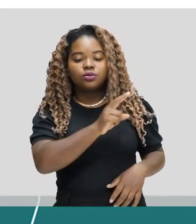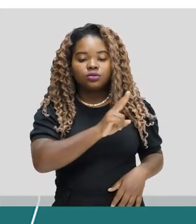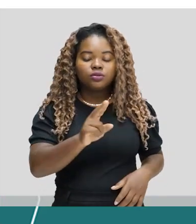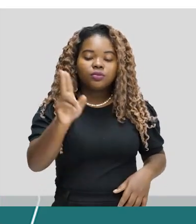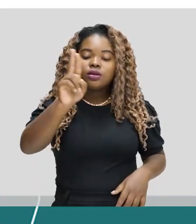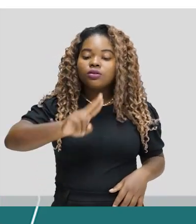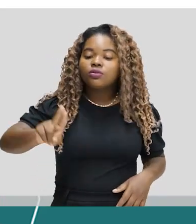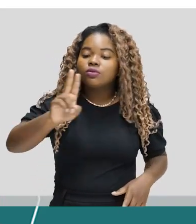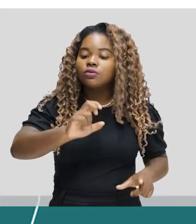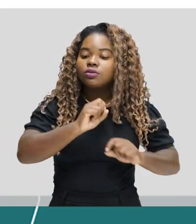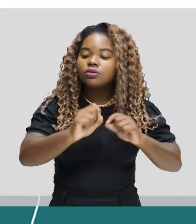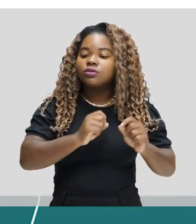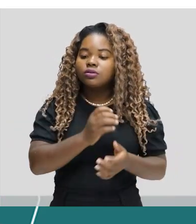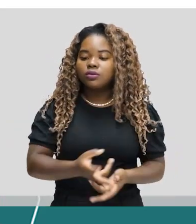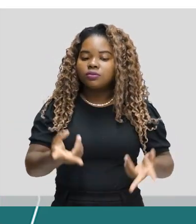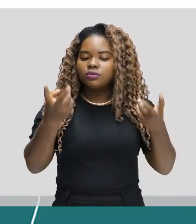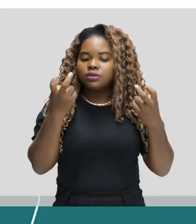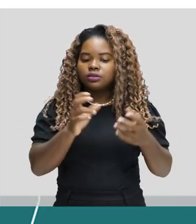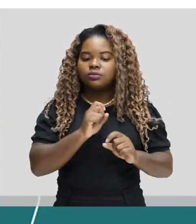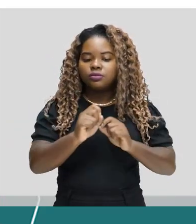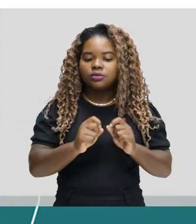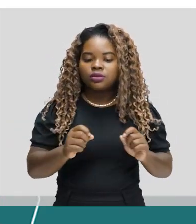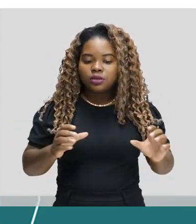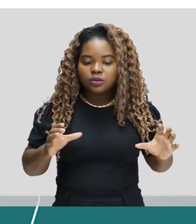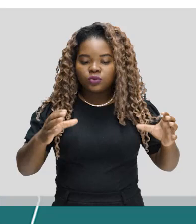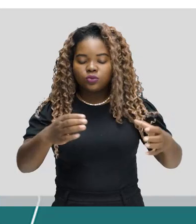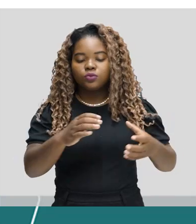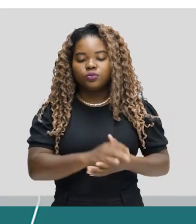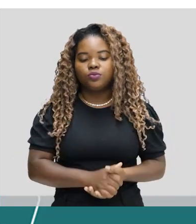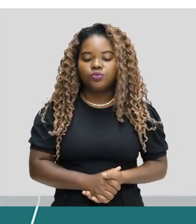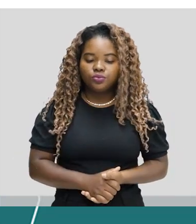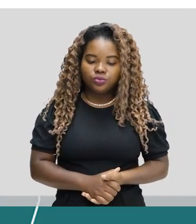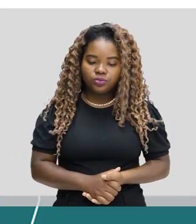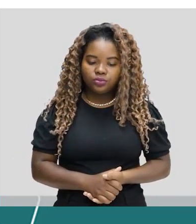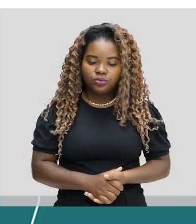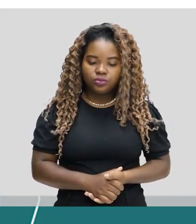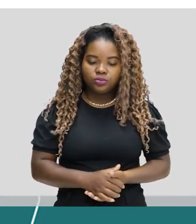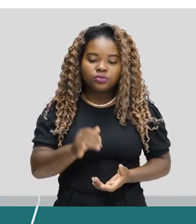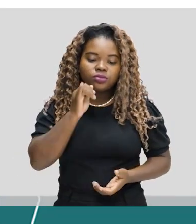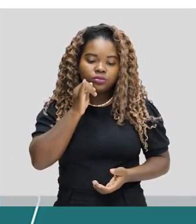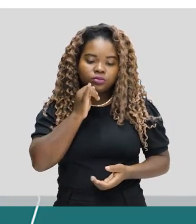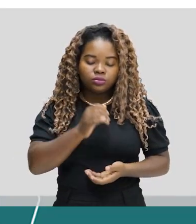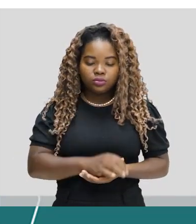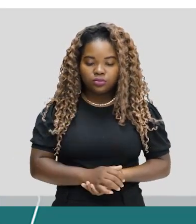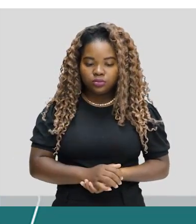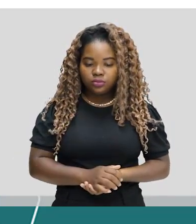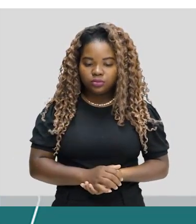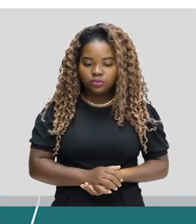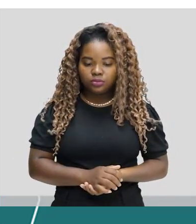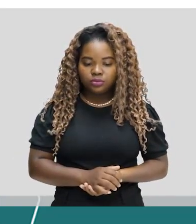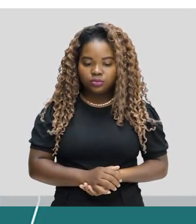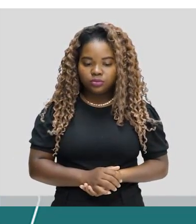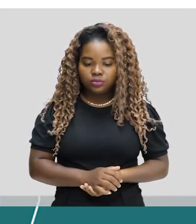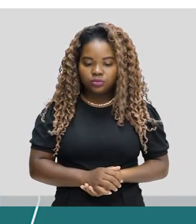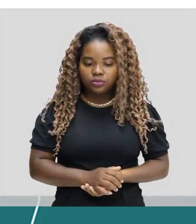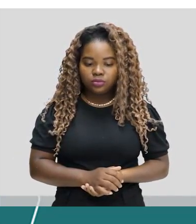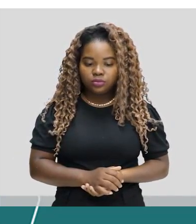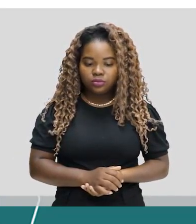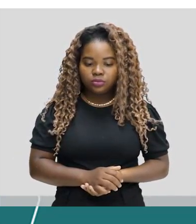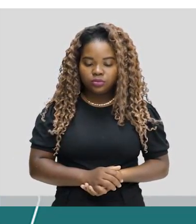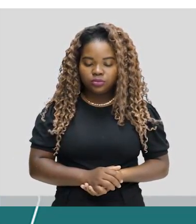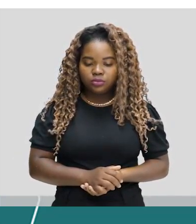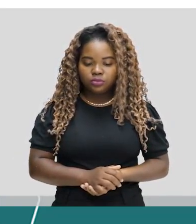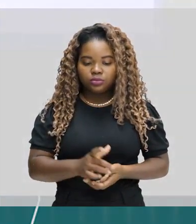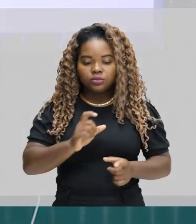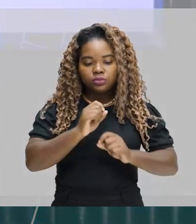você identificar algo em bloco. Então, por exemplo, Social Security Numbers, que é o número da Seguridade